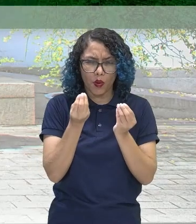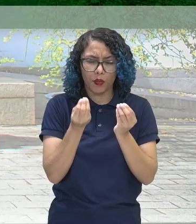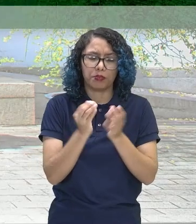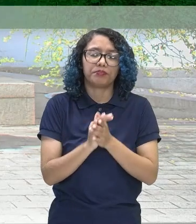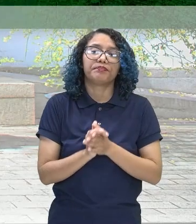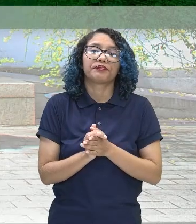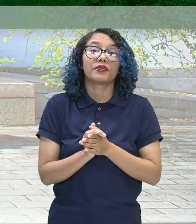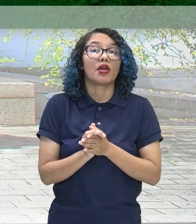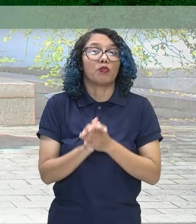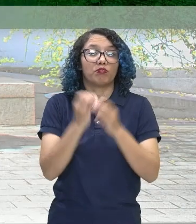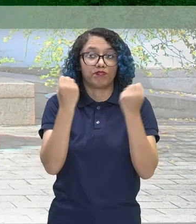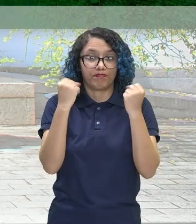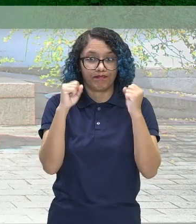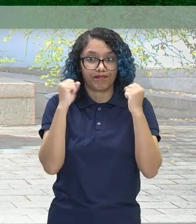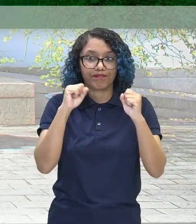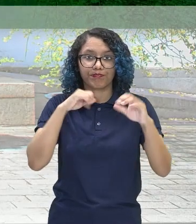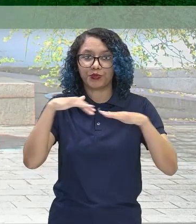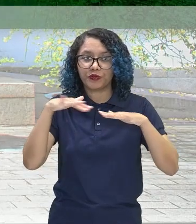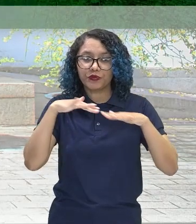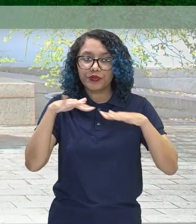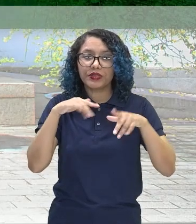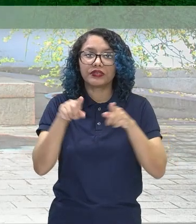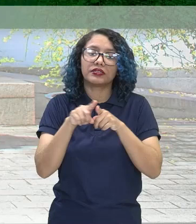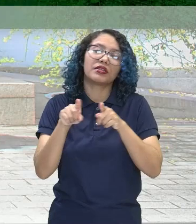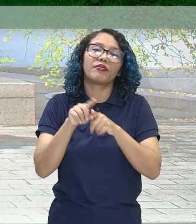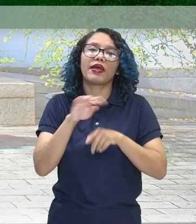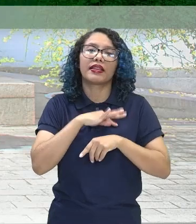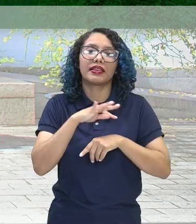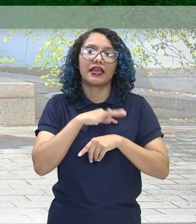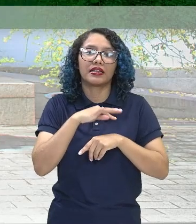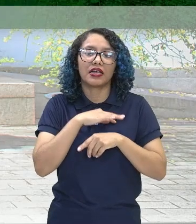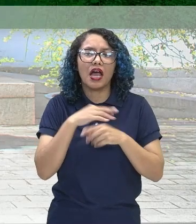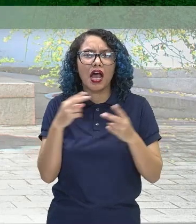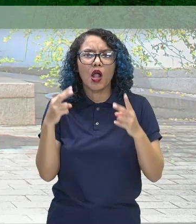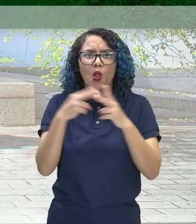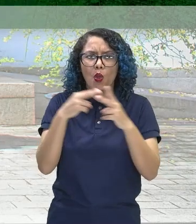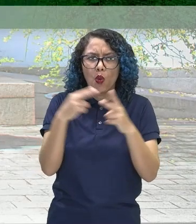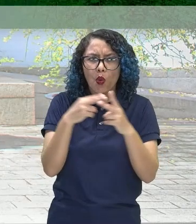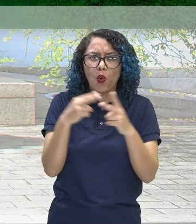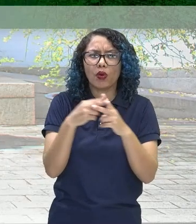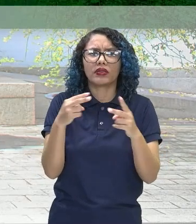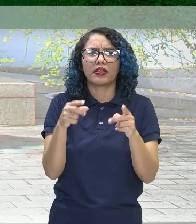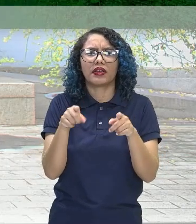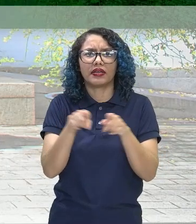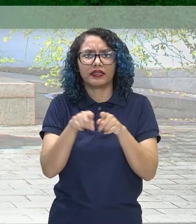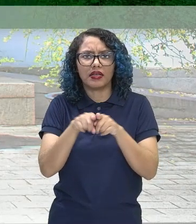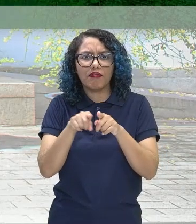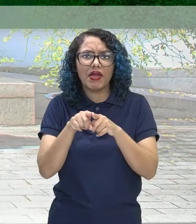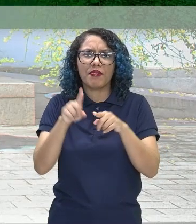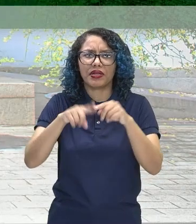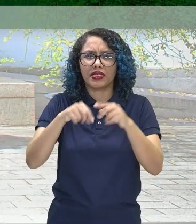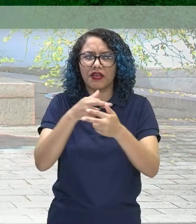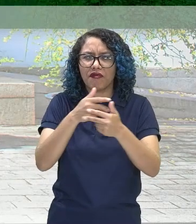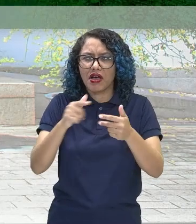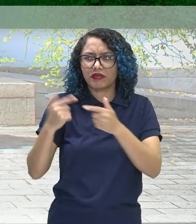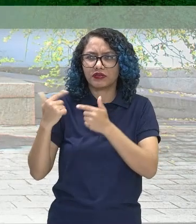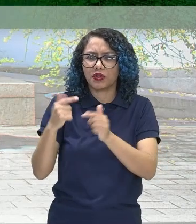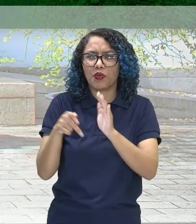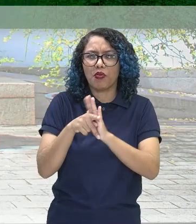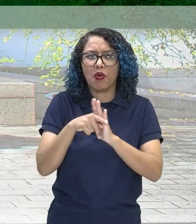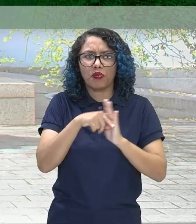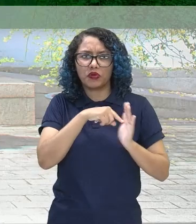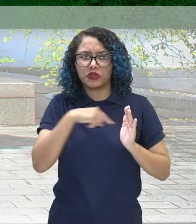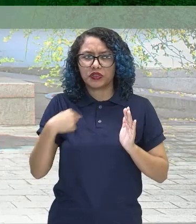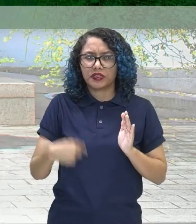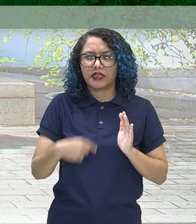físicos, movimentos e técnicas de luta e armas tradicionais chinesas, como o bastão,